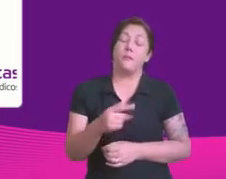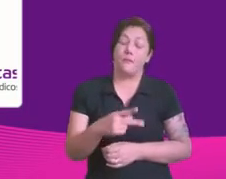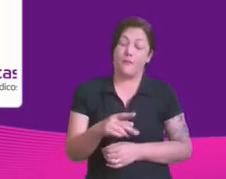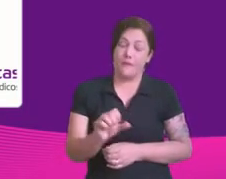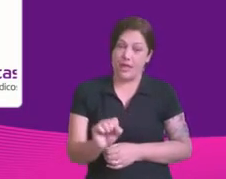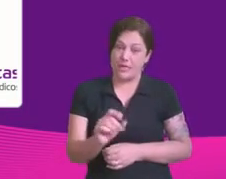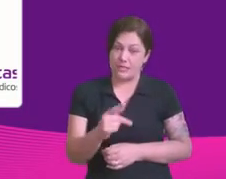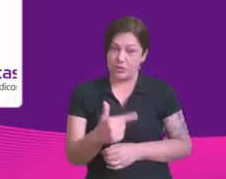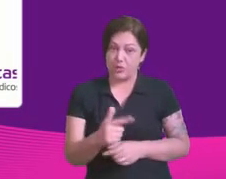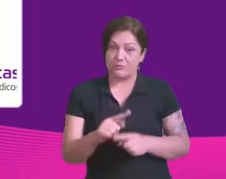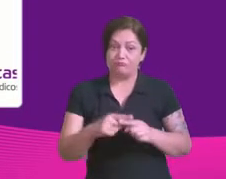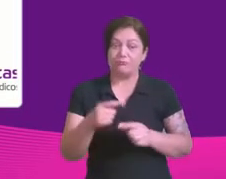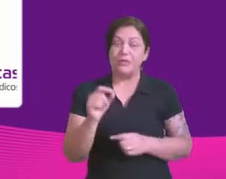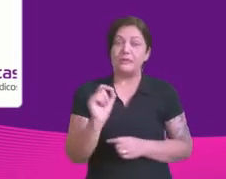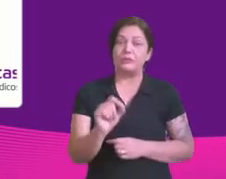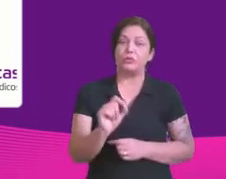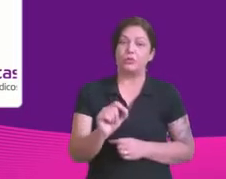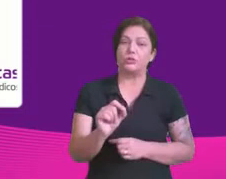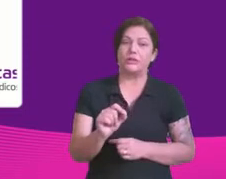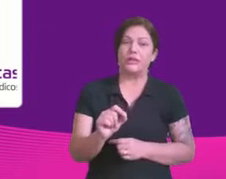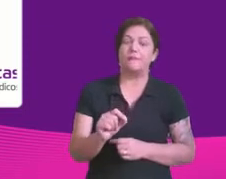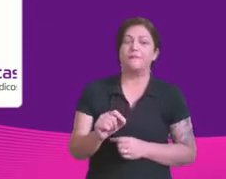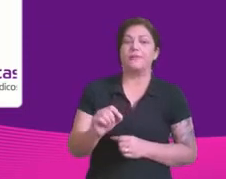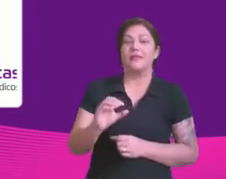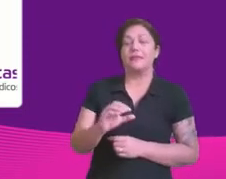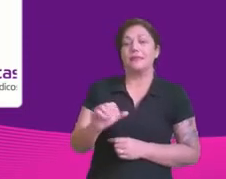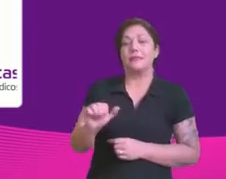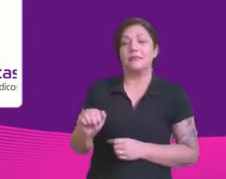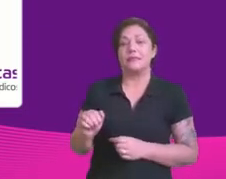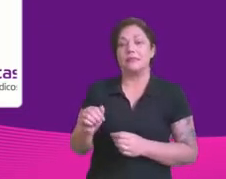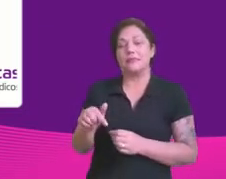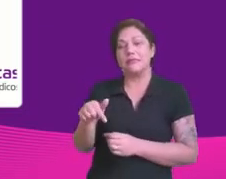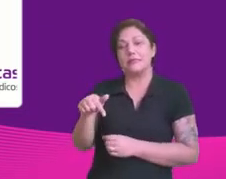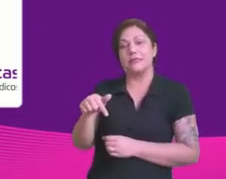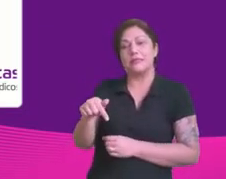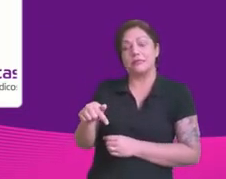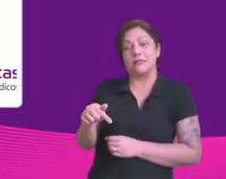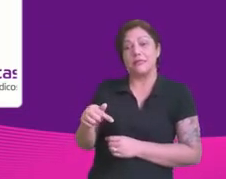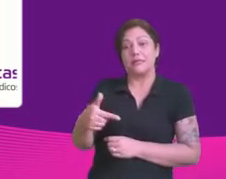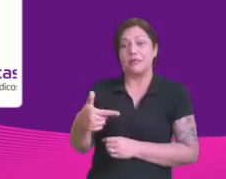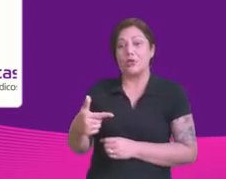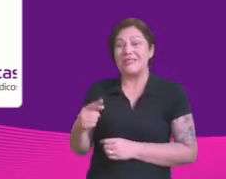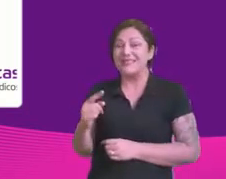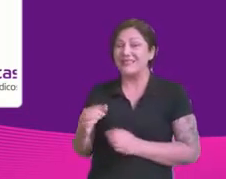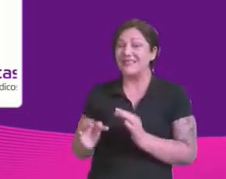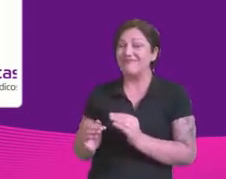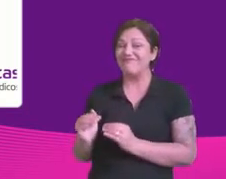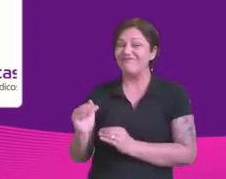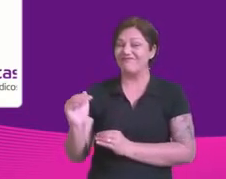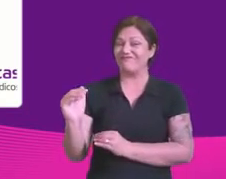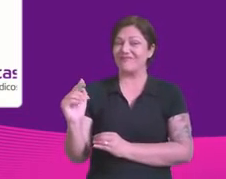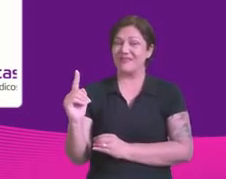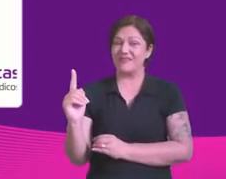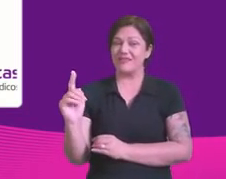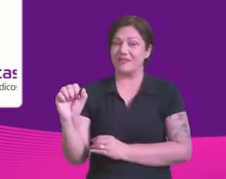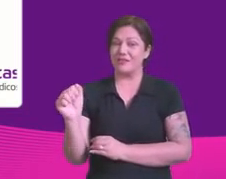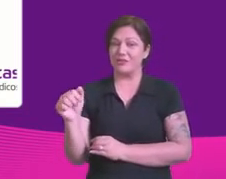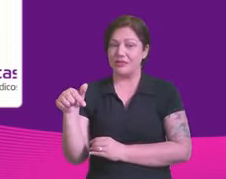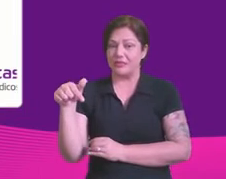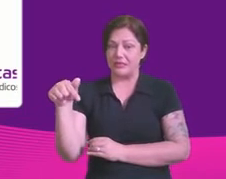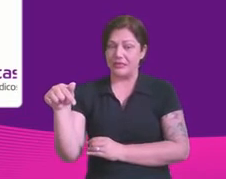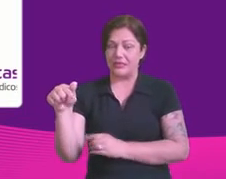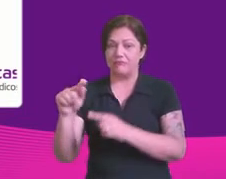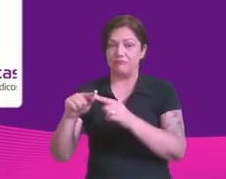aumentou de 82 para 177, né? Nesse contexto de